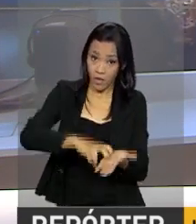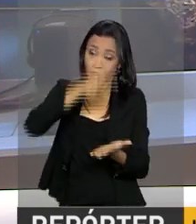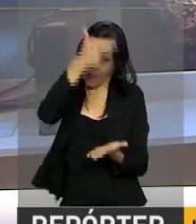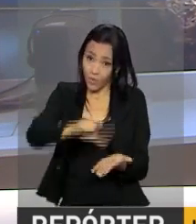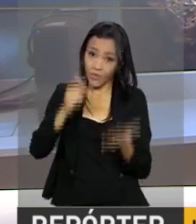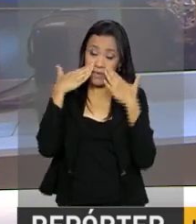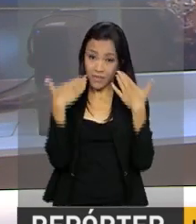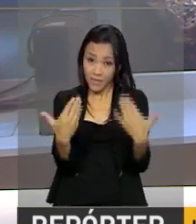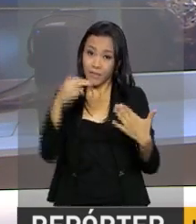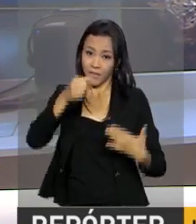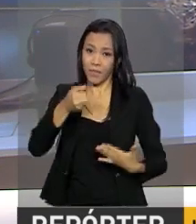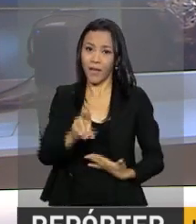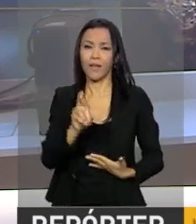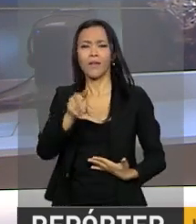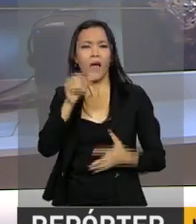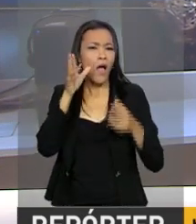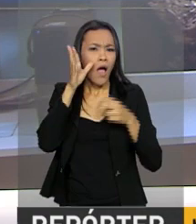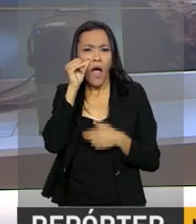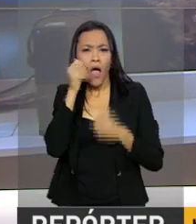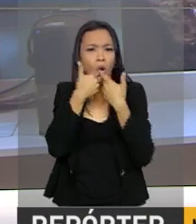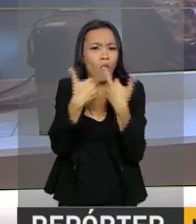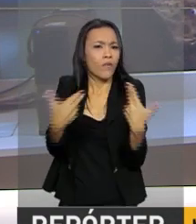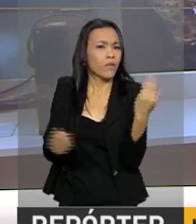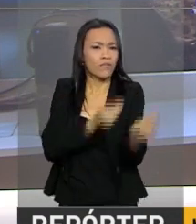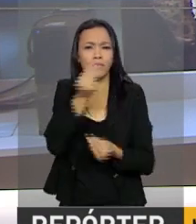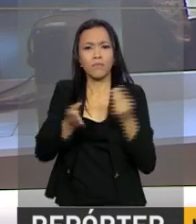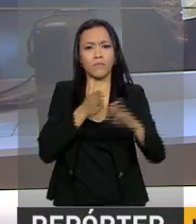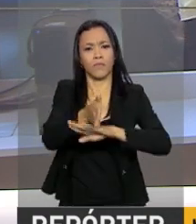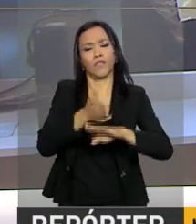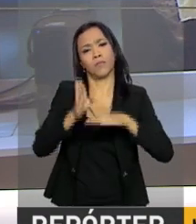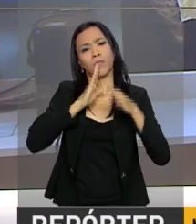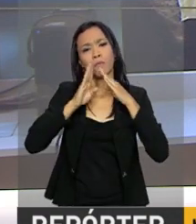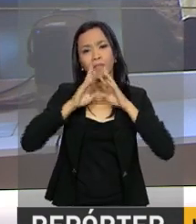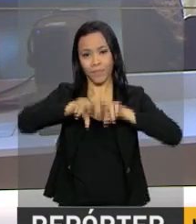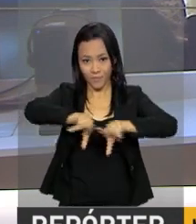do Repórter NBR. Acompanhe também as novidades pelas nossas redes